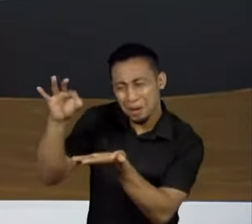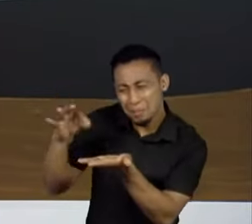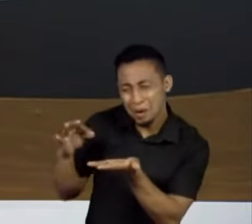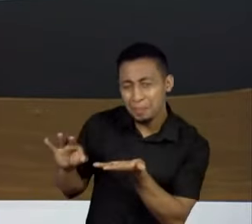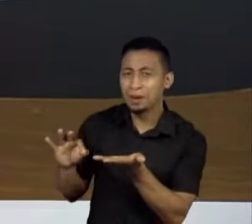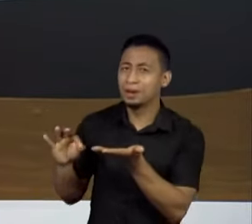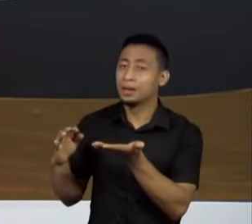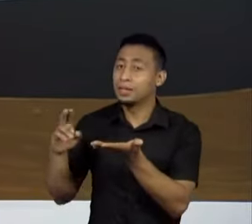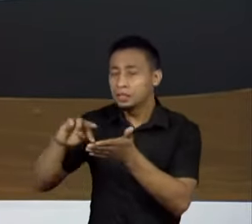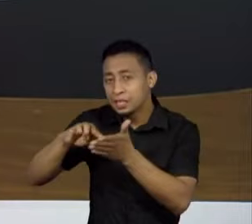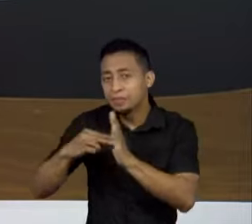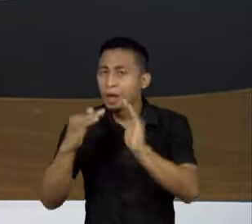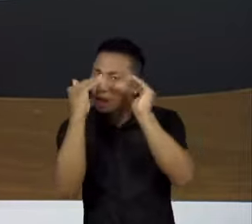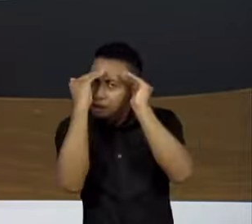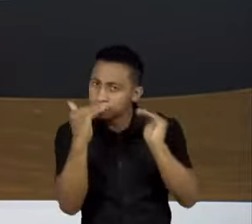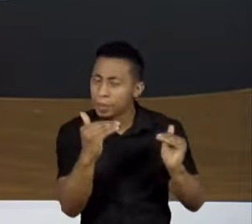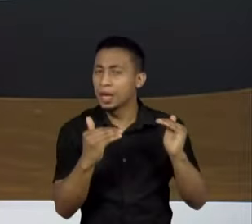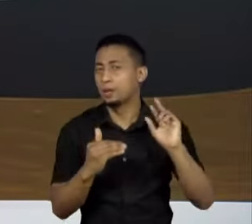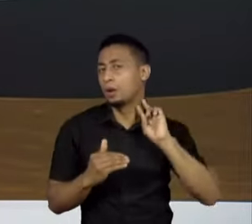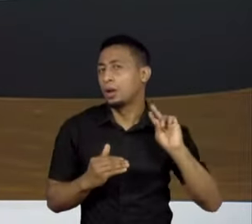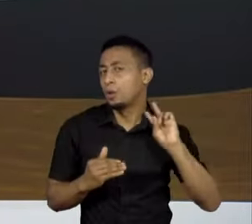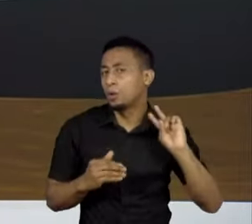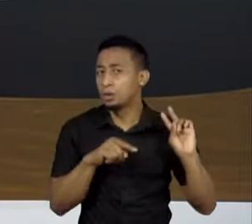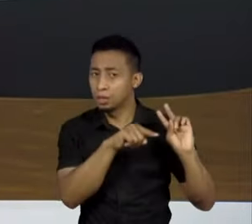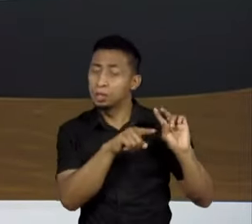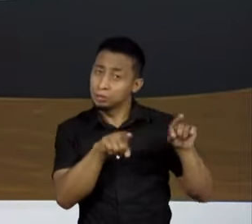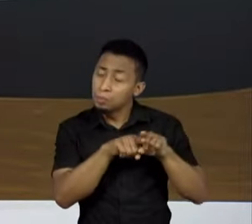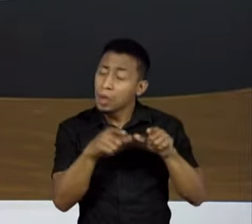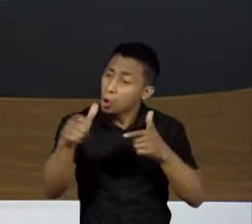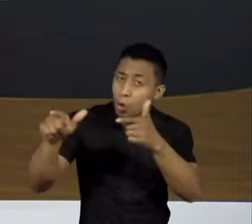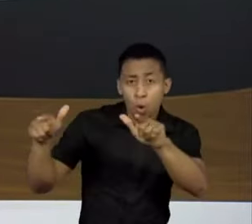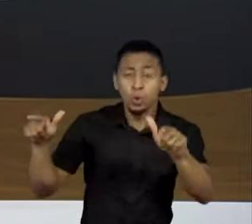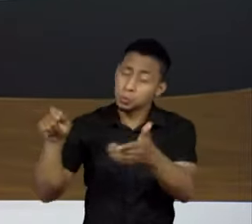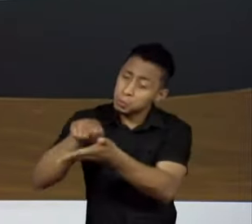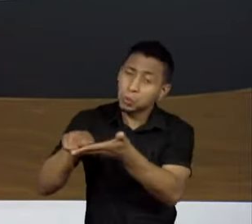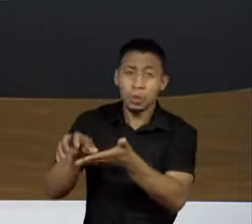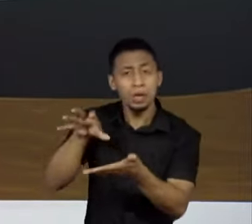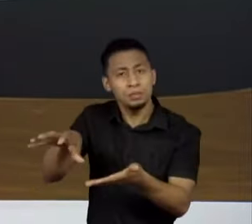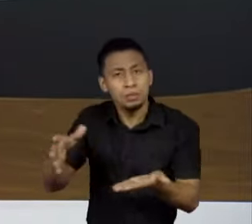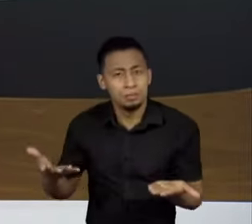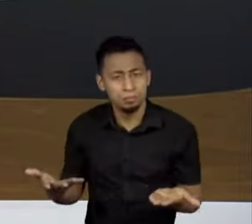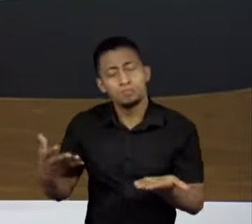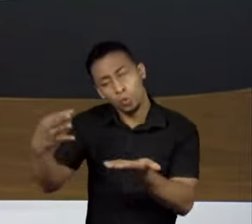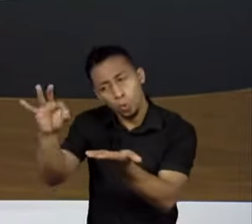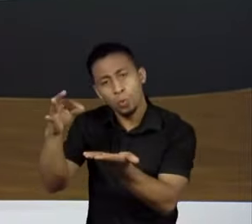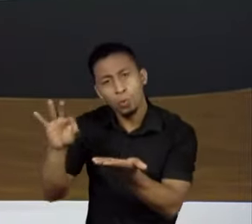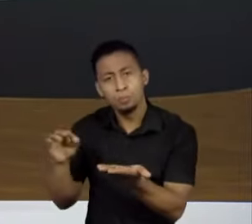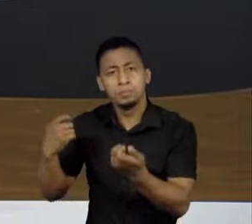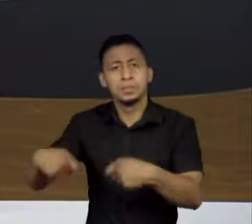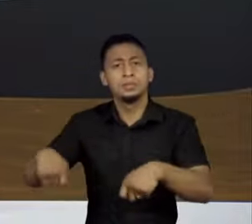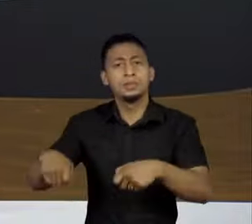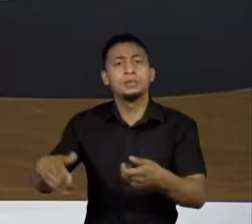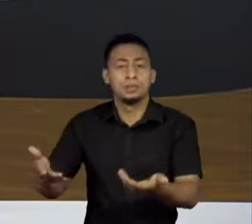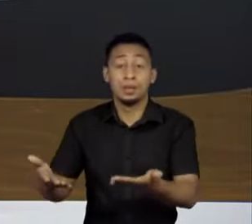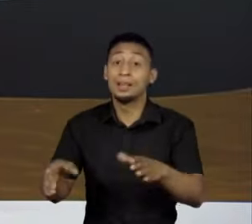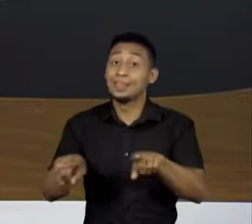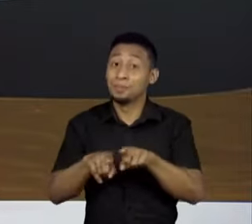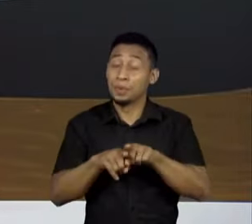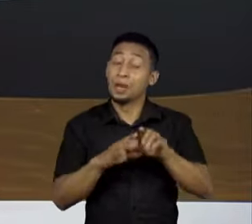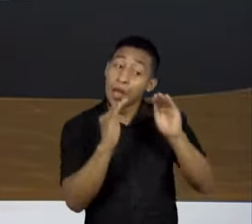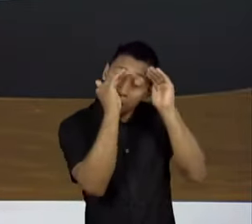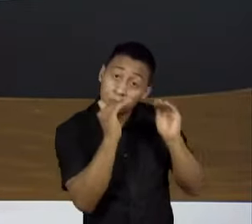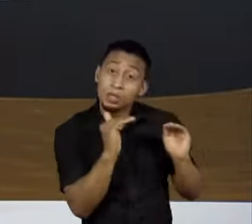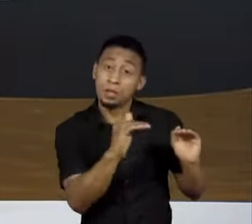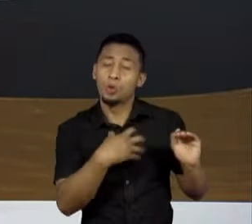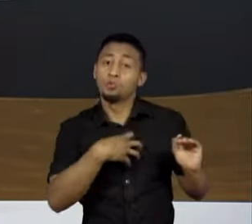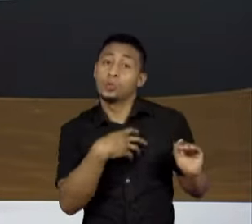forma de respeito à Carolina e tratá-la como outros escritores são tratados e a que vê o respeito à sintaxe dela, o